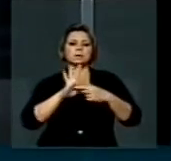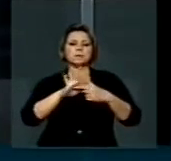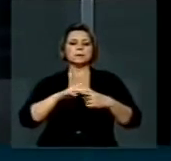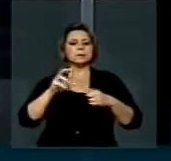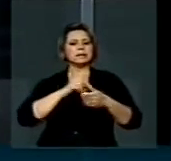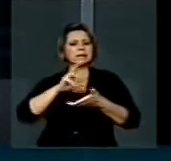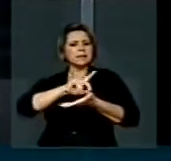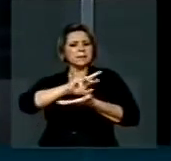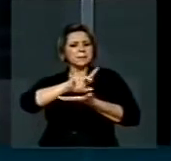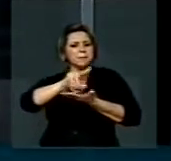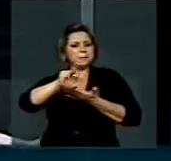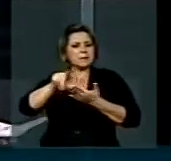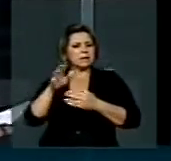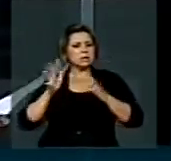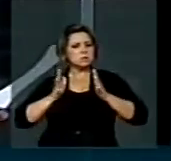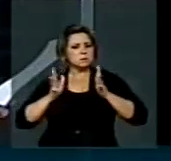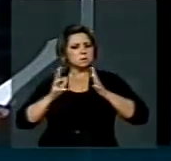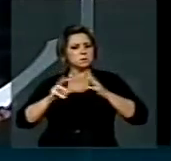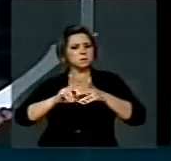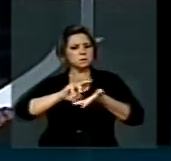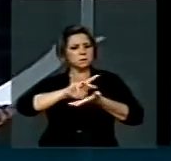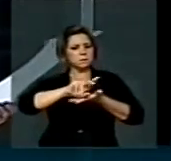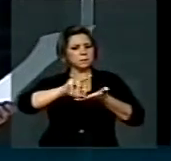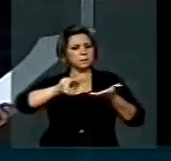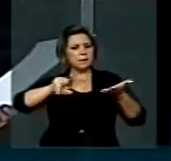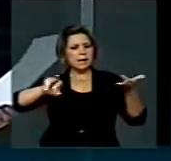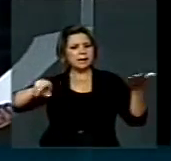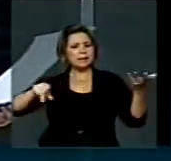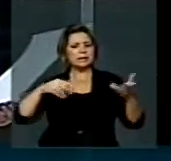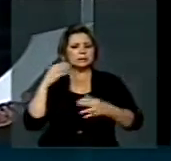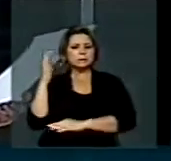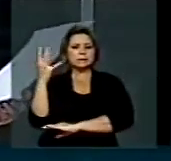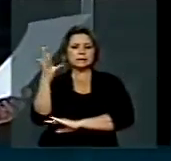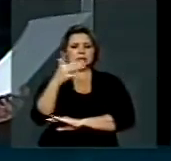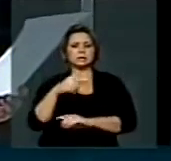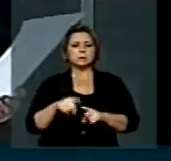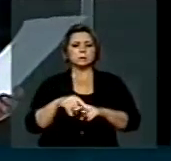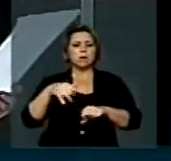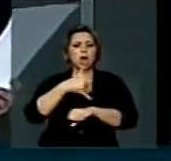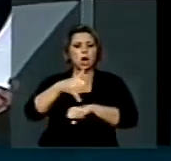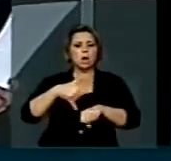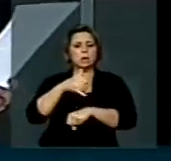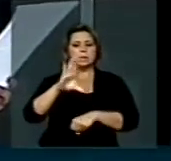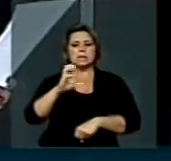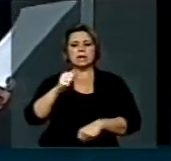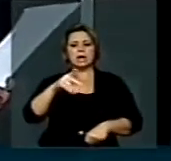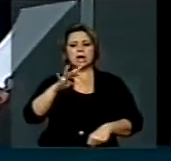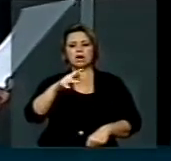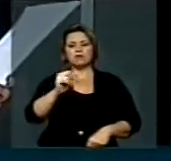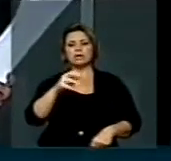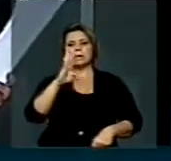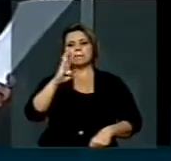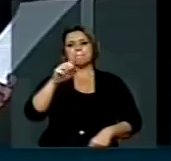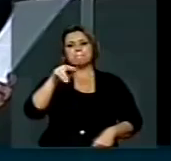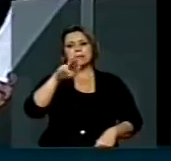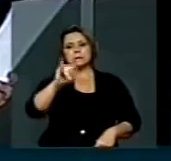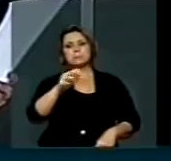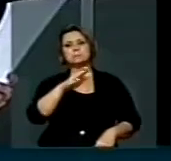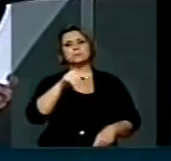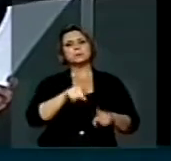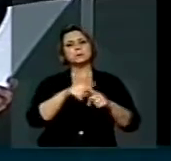rica vegetação. Nela são explorados o óleo de cânfora, o bambu, cedros e loureiros.